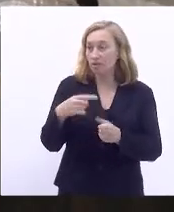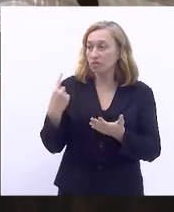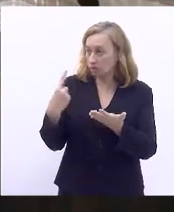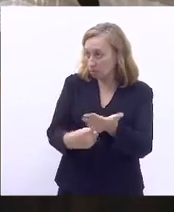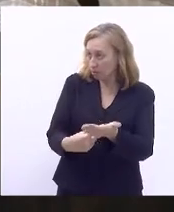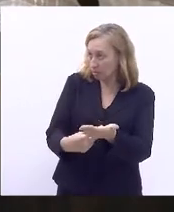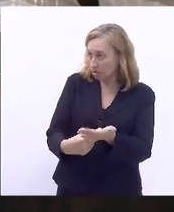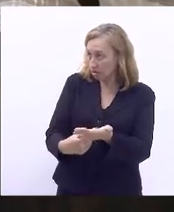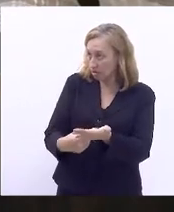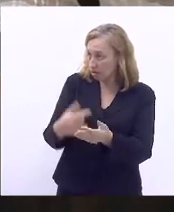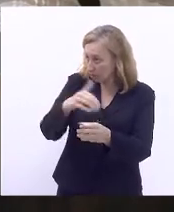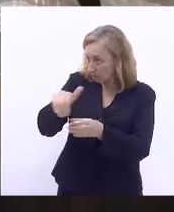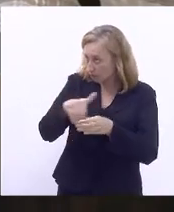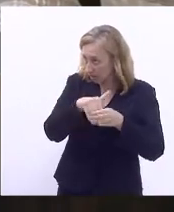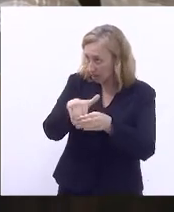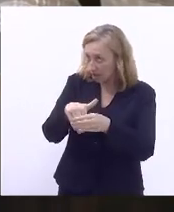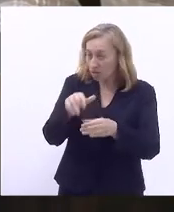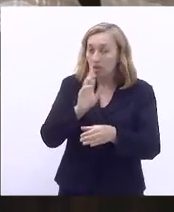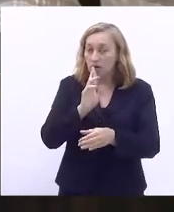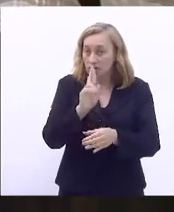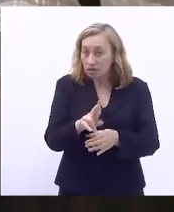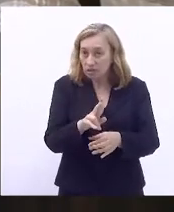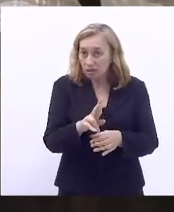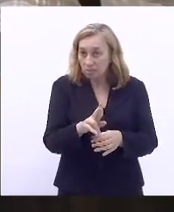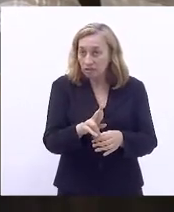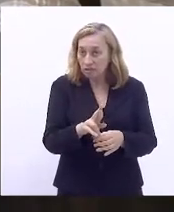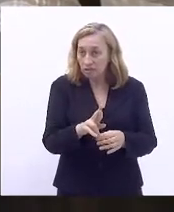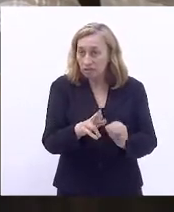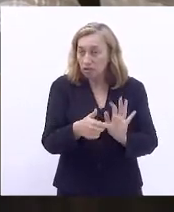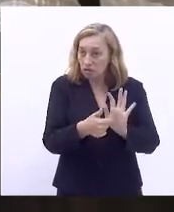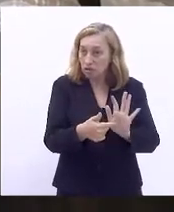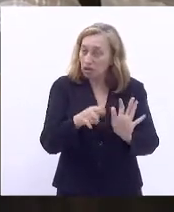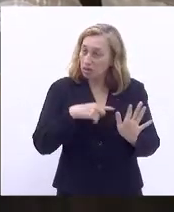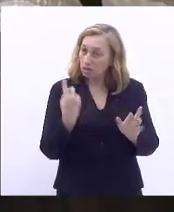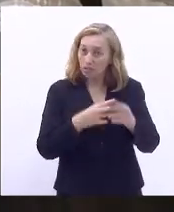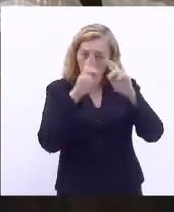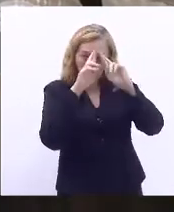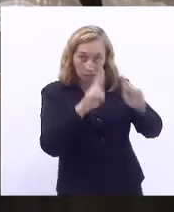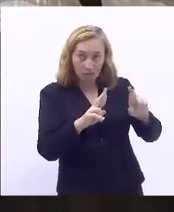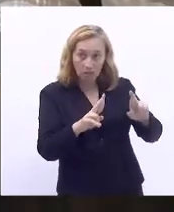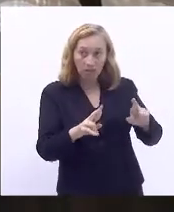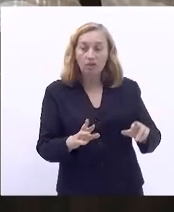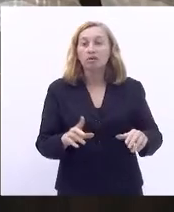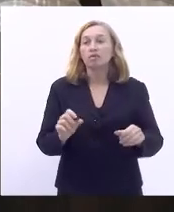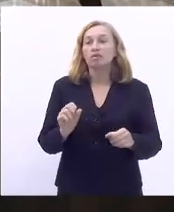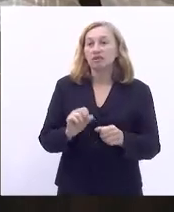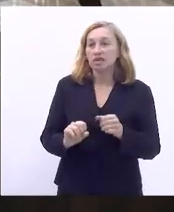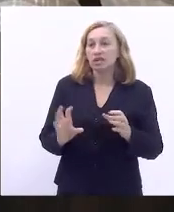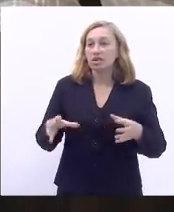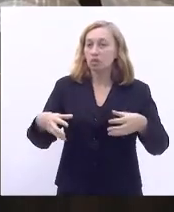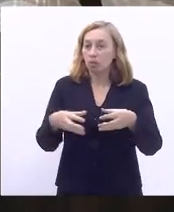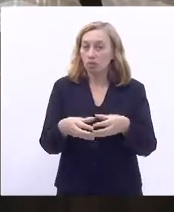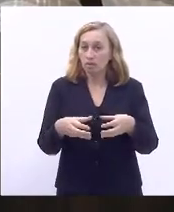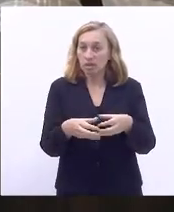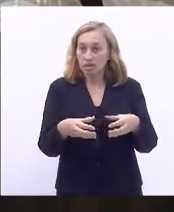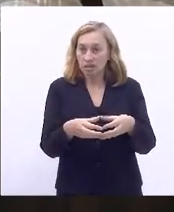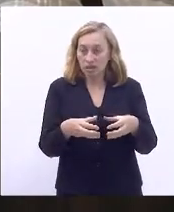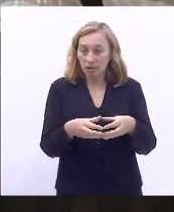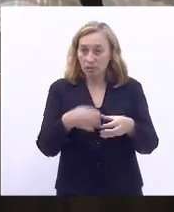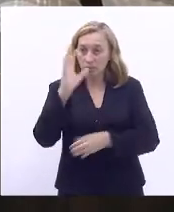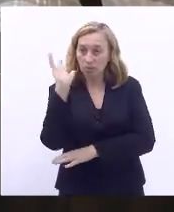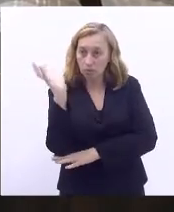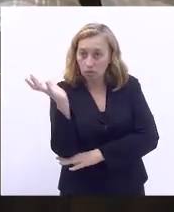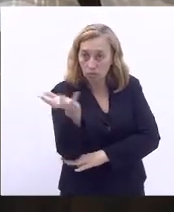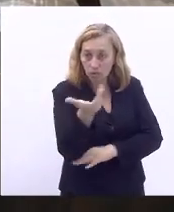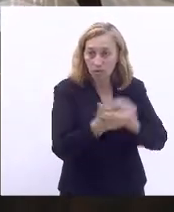votar. Os resultados que der, a gente vai respeitar. Vamos fazer a comissão do meio ambiente, como